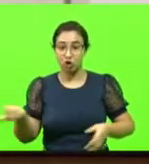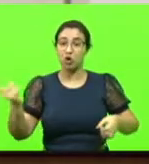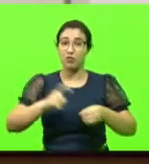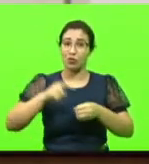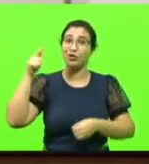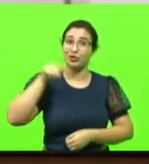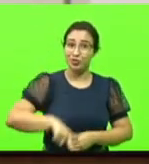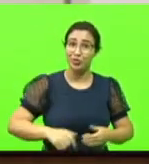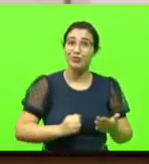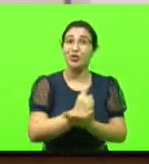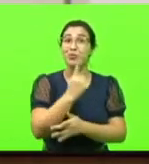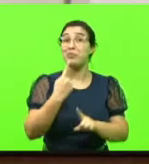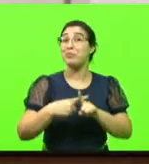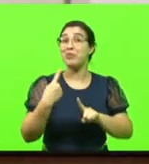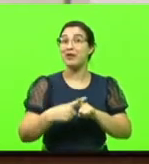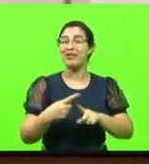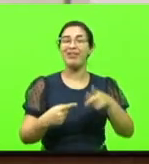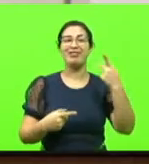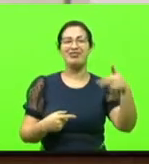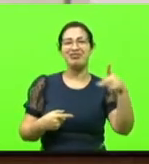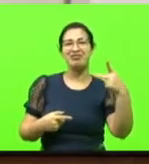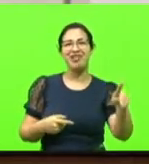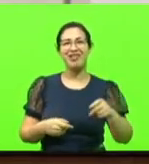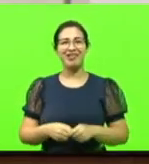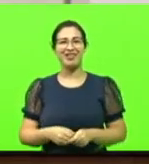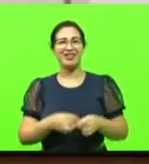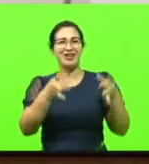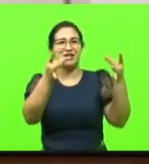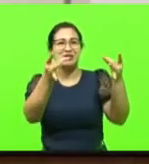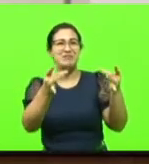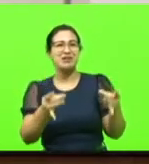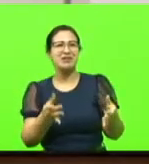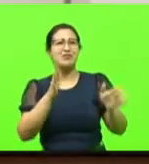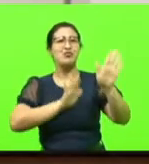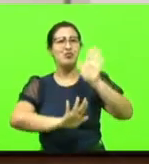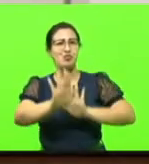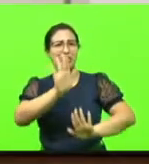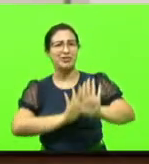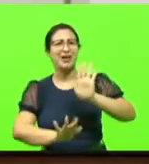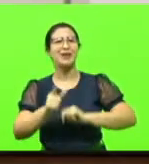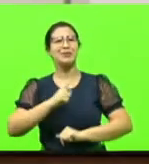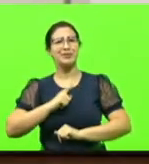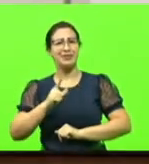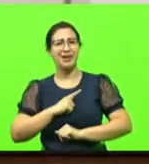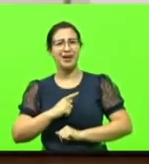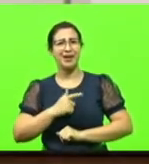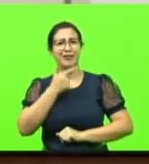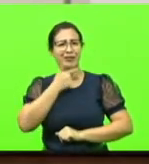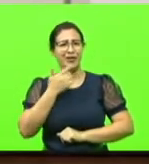porque foi produzido com devido cuidado, o queijo é gostoso, não é?